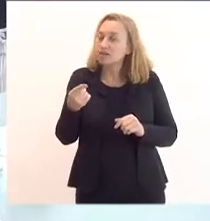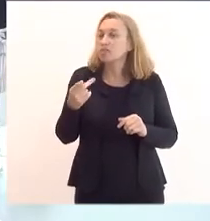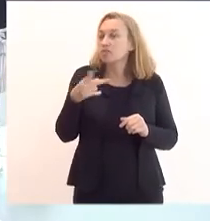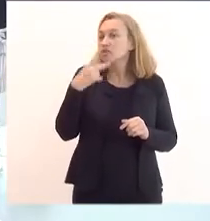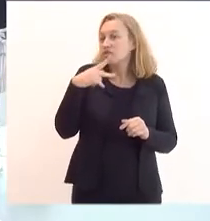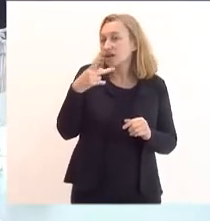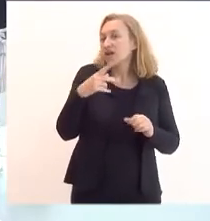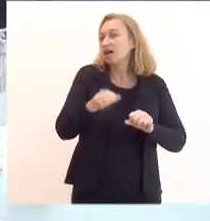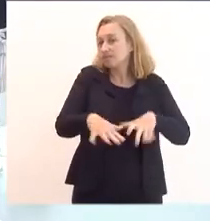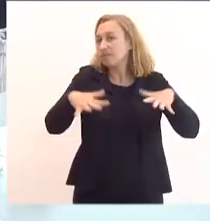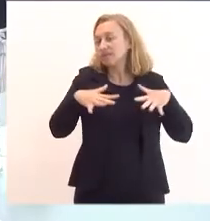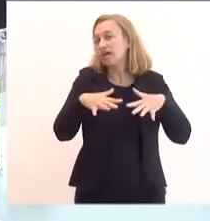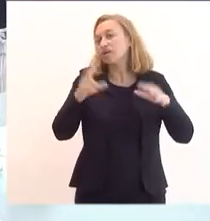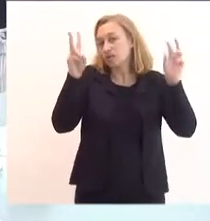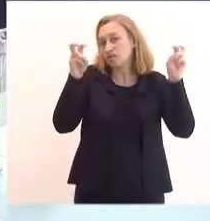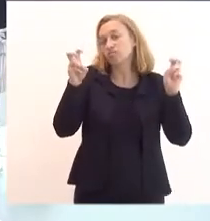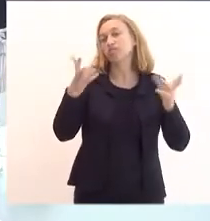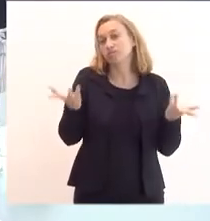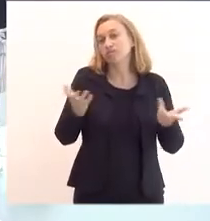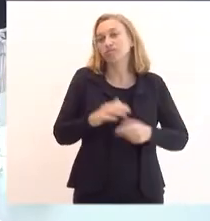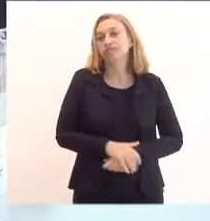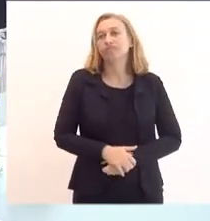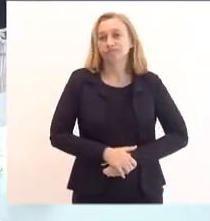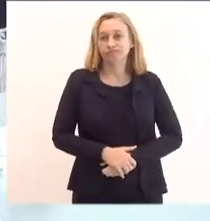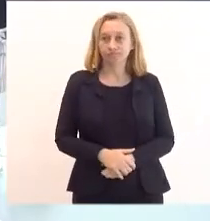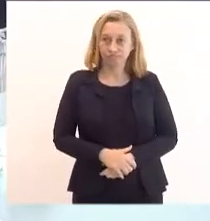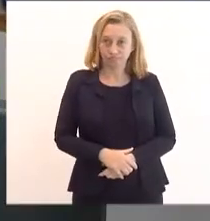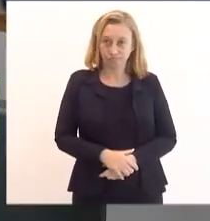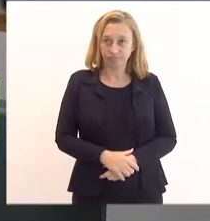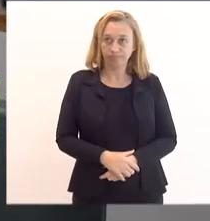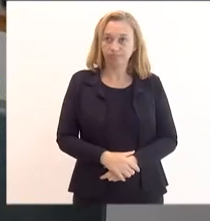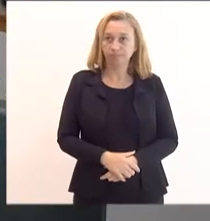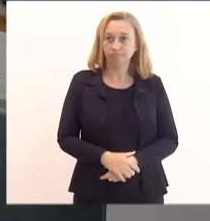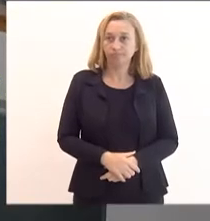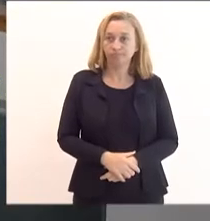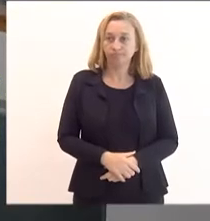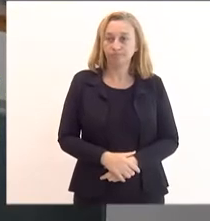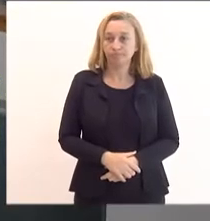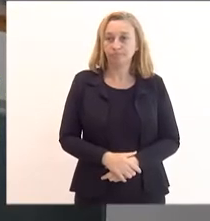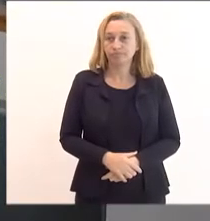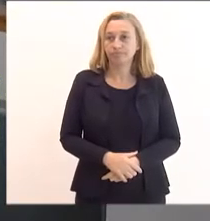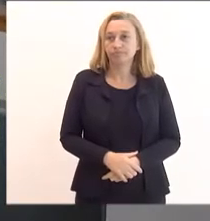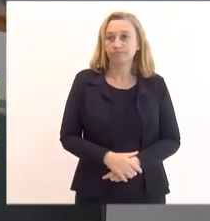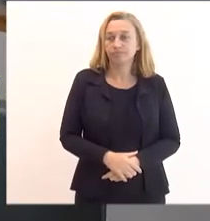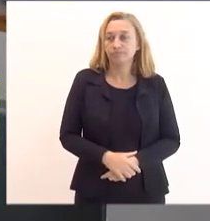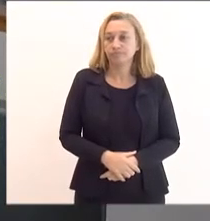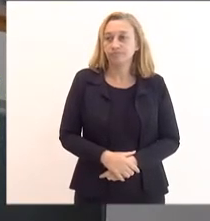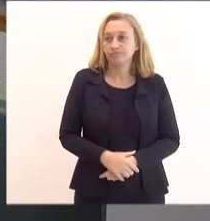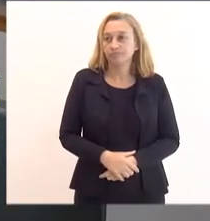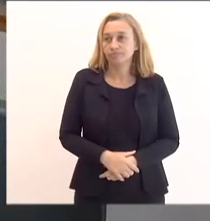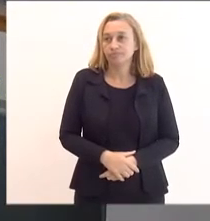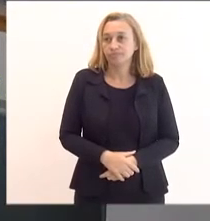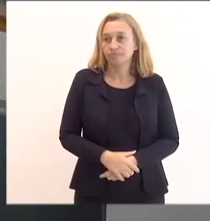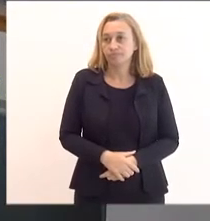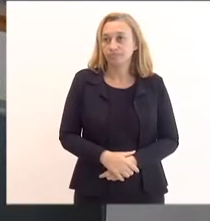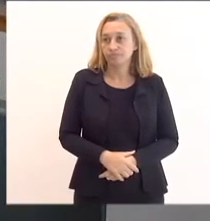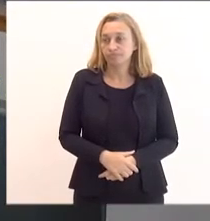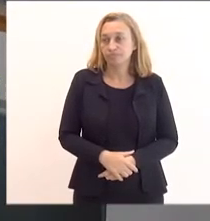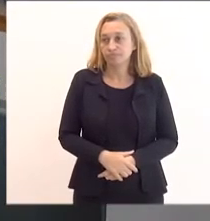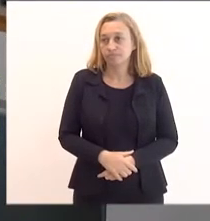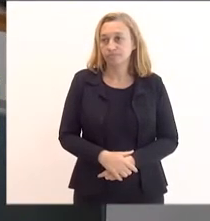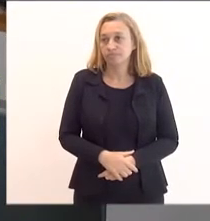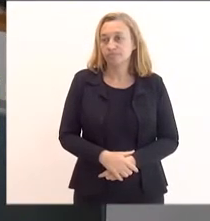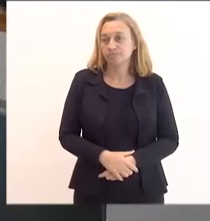a matéria. Por isso que eu estou... Qual é a consequência disso? A consequência... O conhecimento do poder público que vai dar mais embasamento